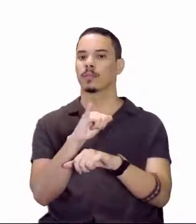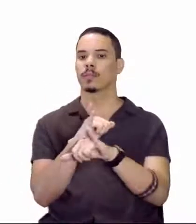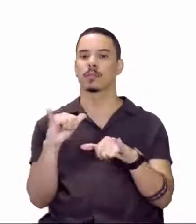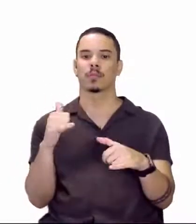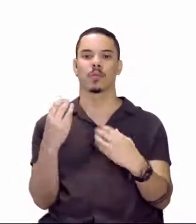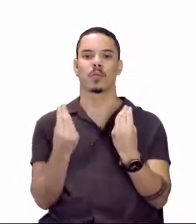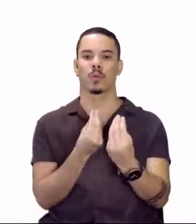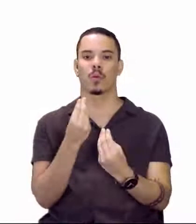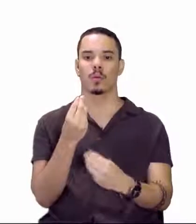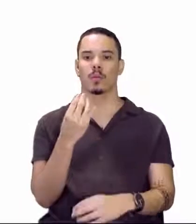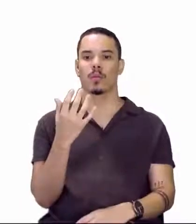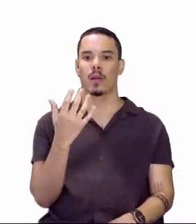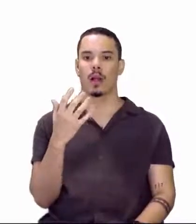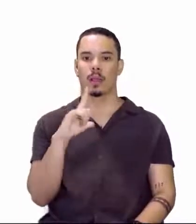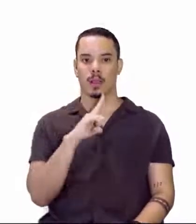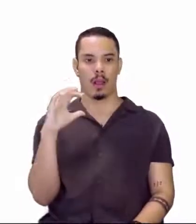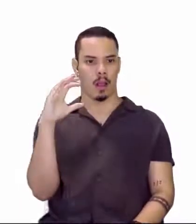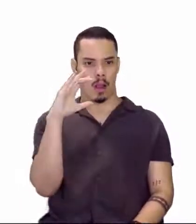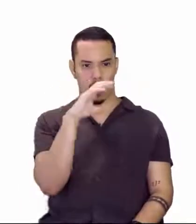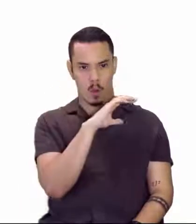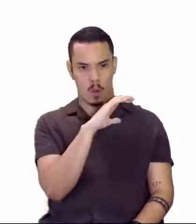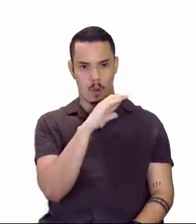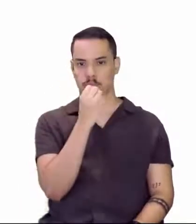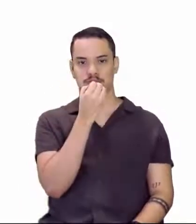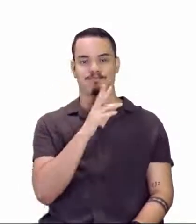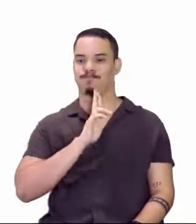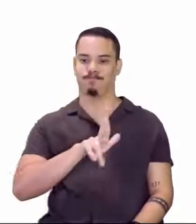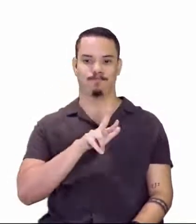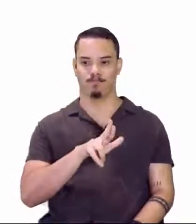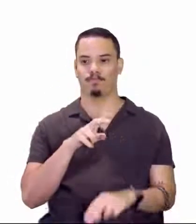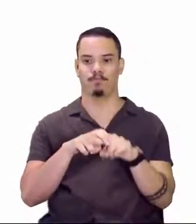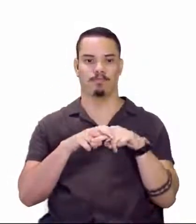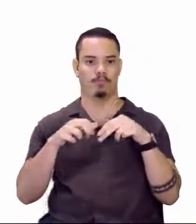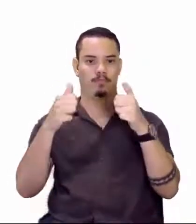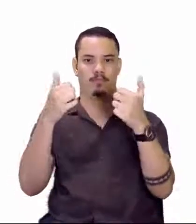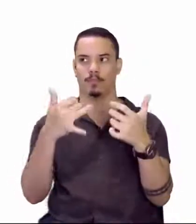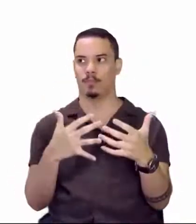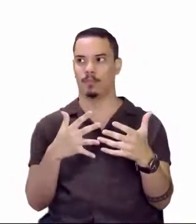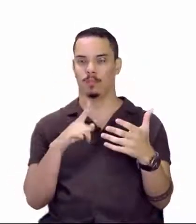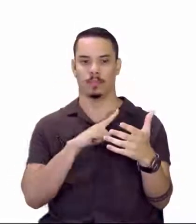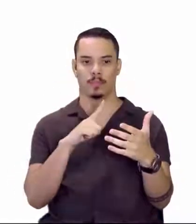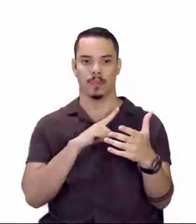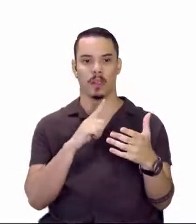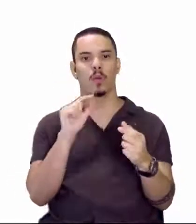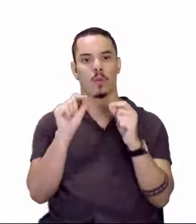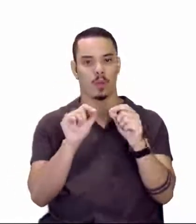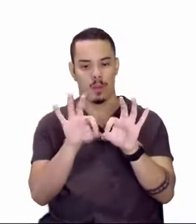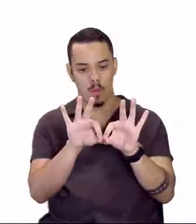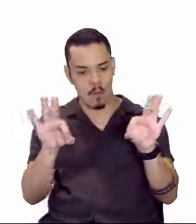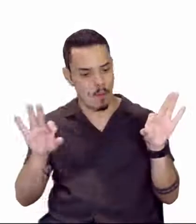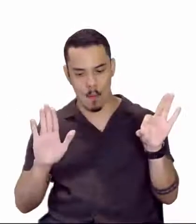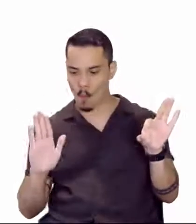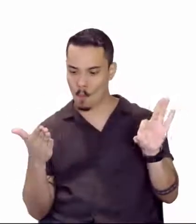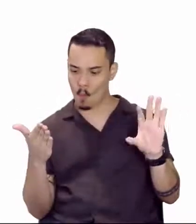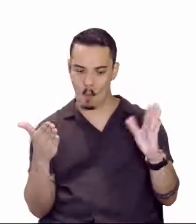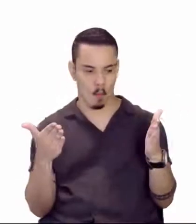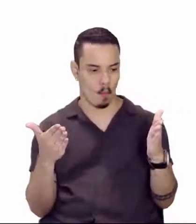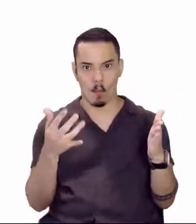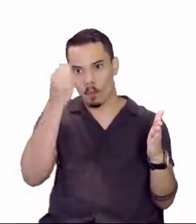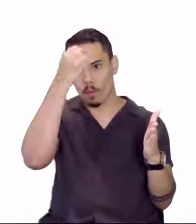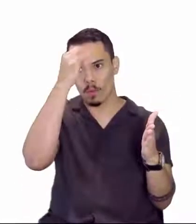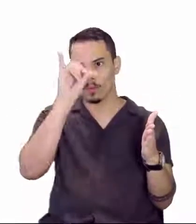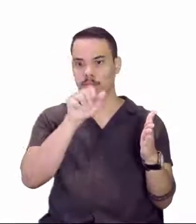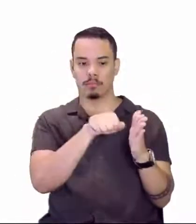bons condutores de calor, portanto, eles são considerados como isolantes térmicos. Ele não